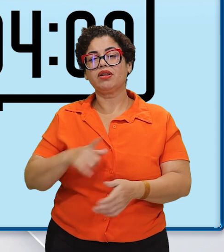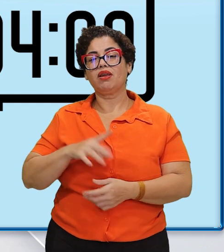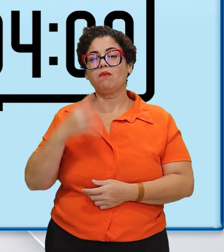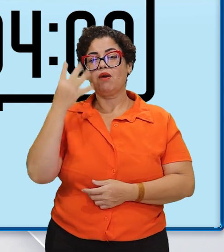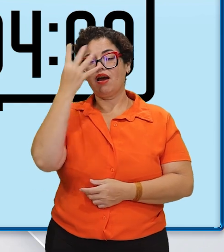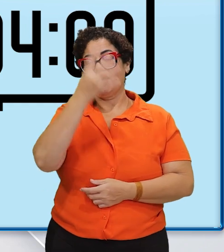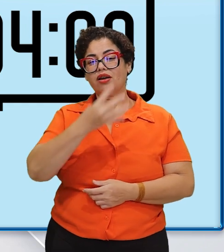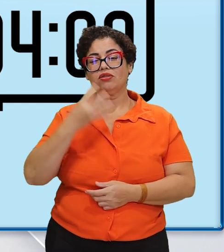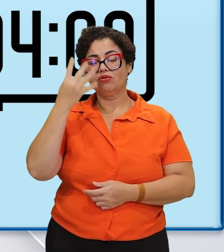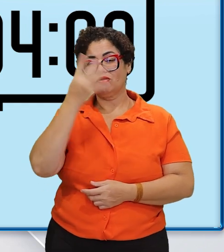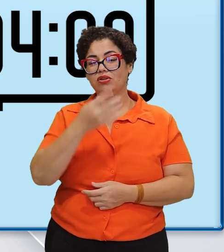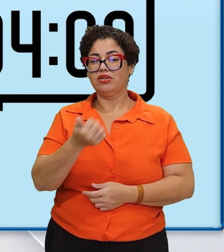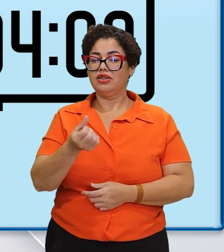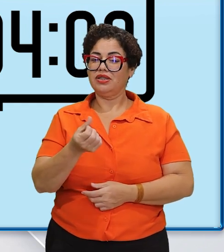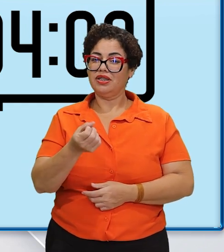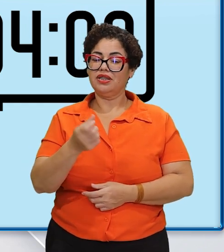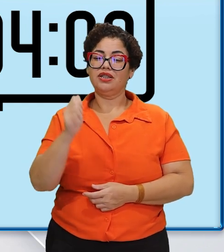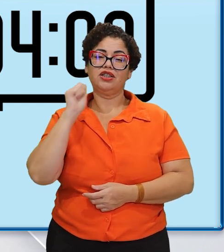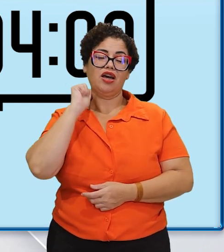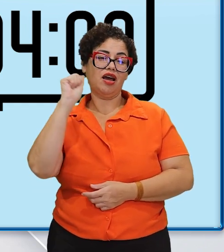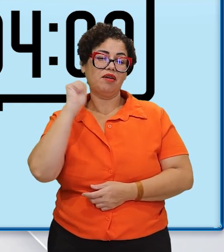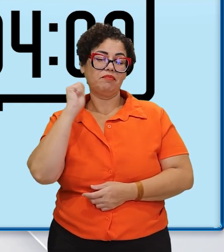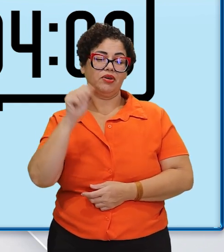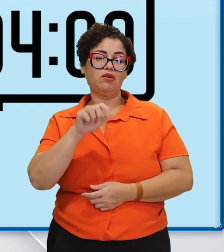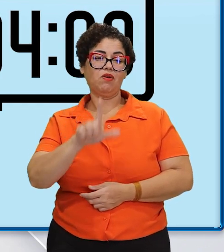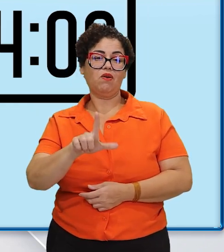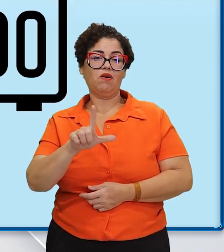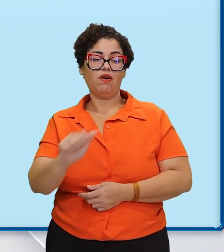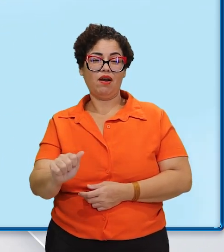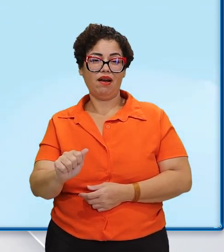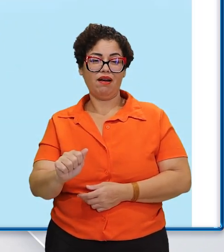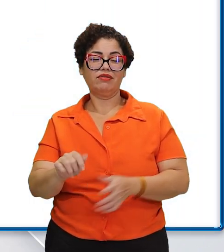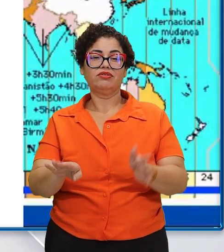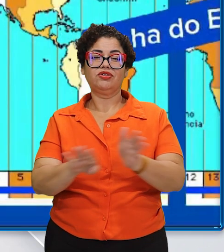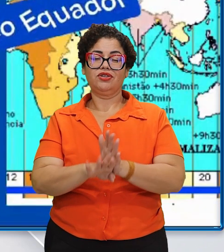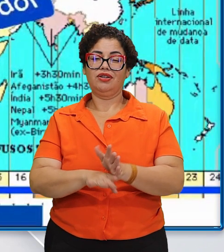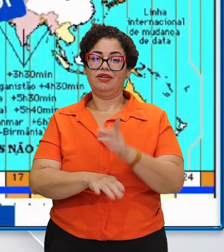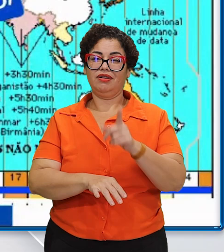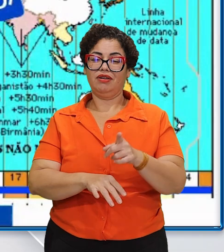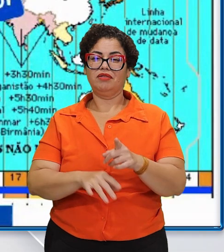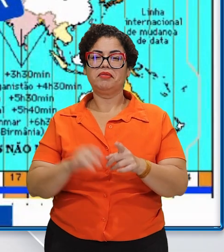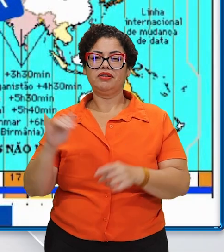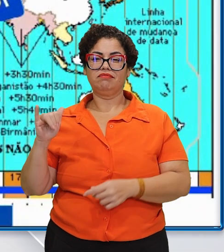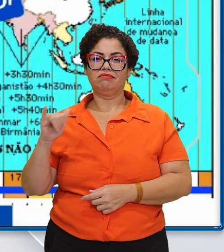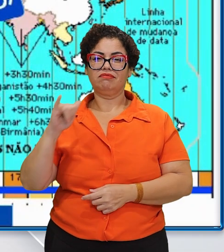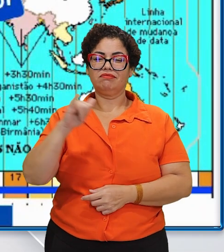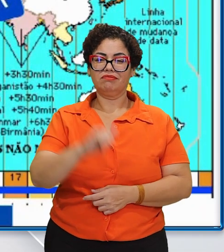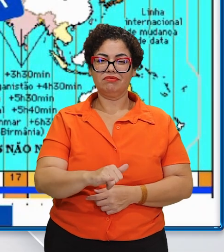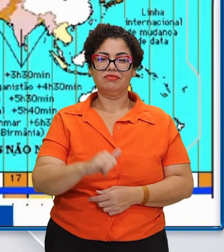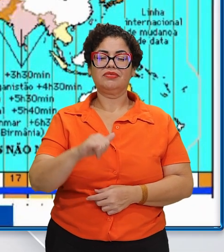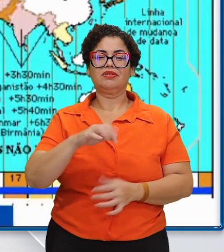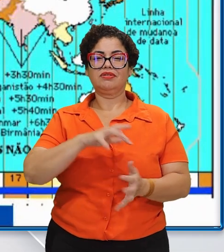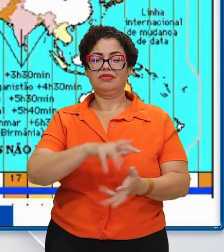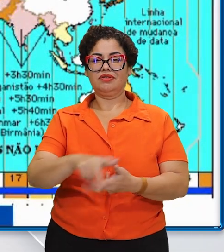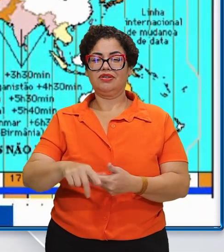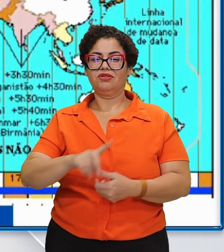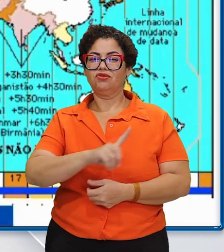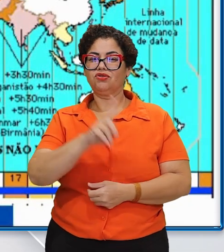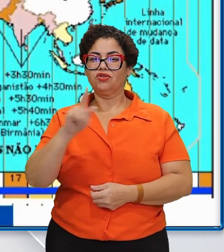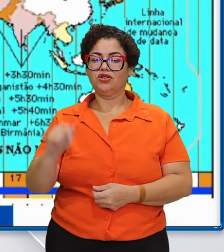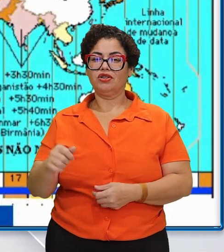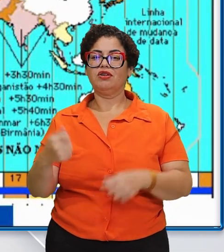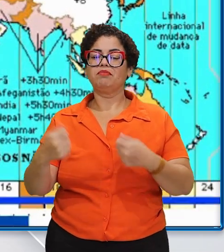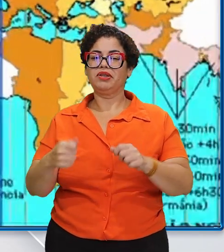obtemos 4 horas do dia 16 de abril em Los Angeles. Mas como cruzamos a linha internacional de